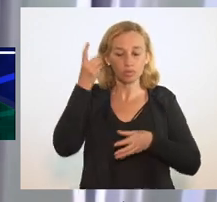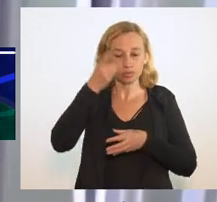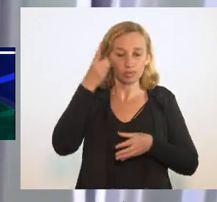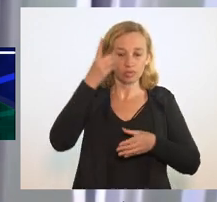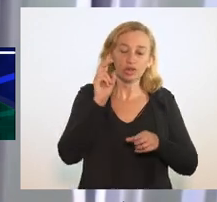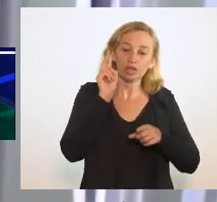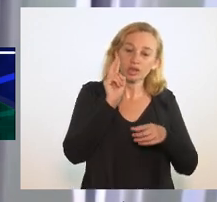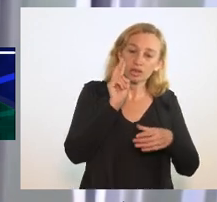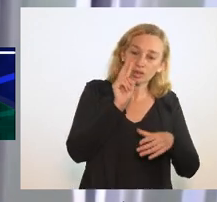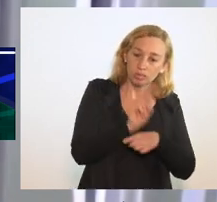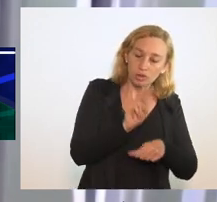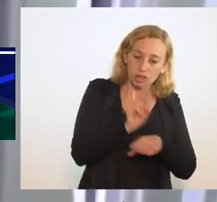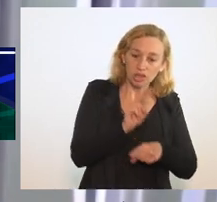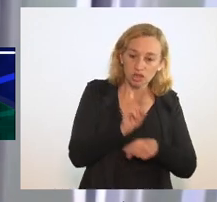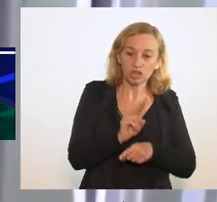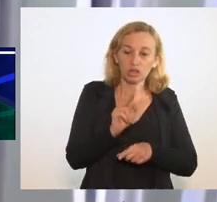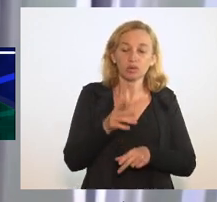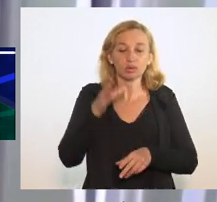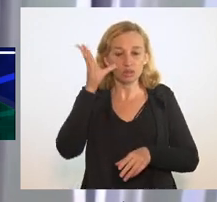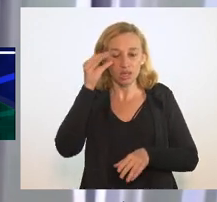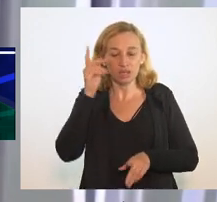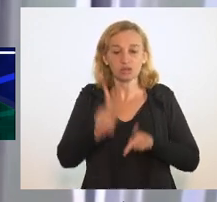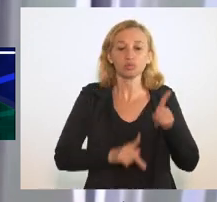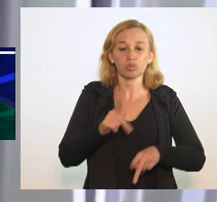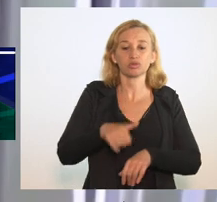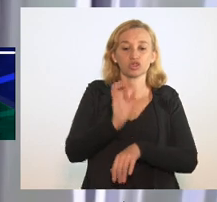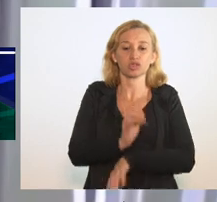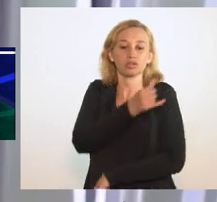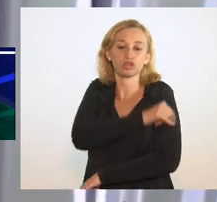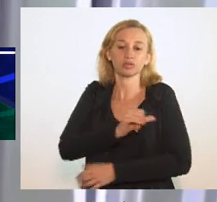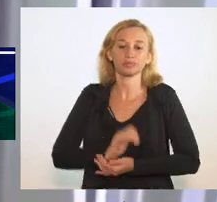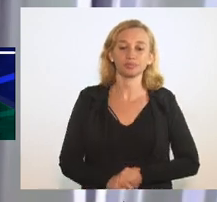dos interesses do povo do Estado do Rio de Janeiro.